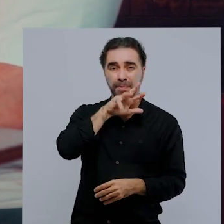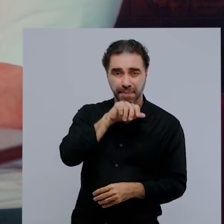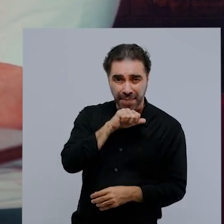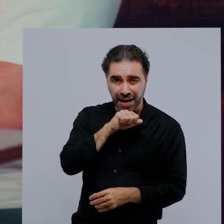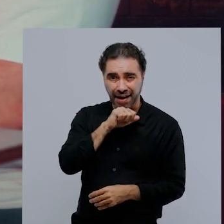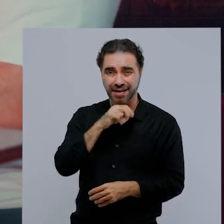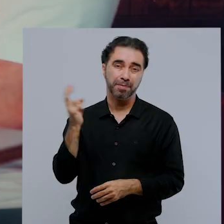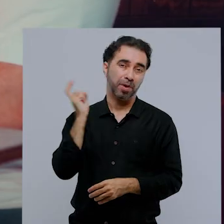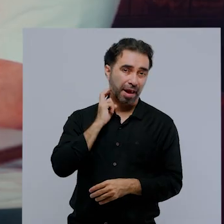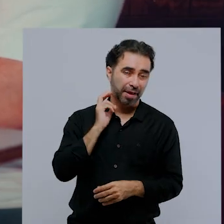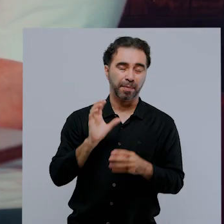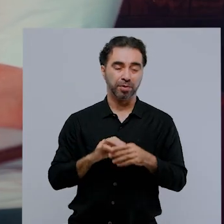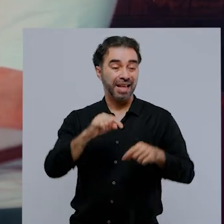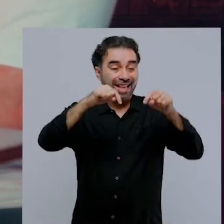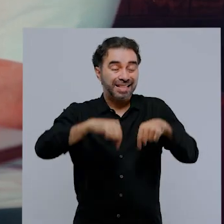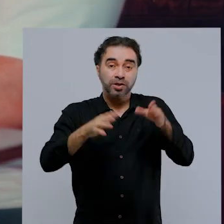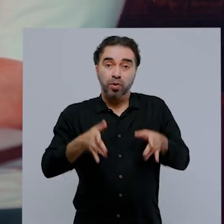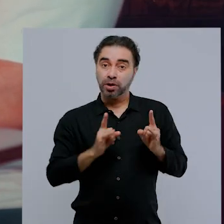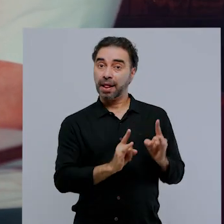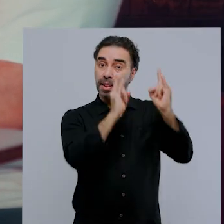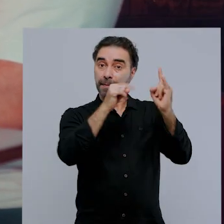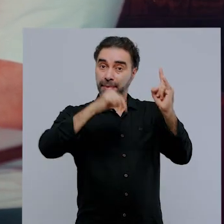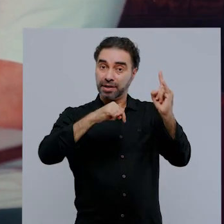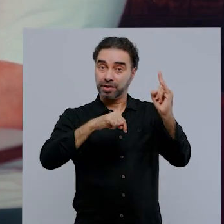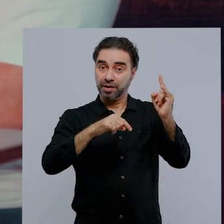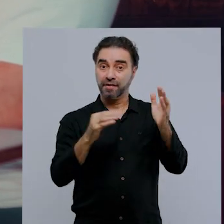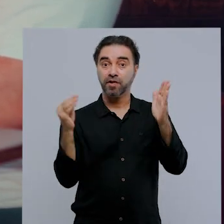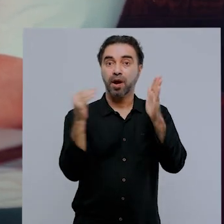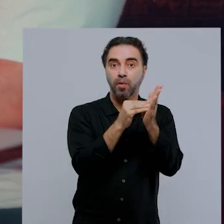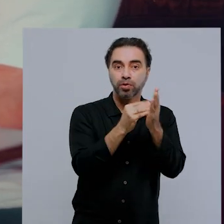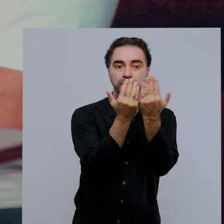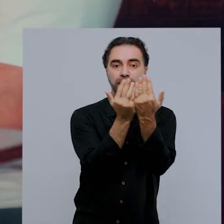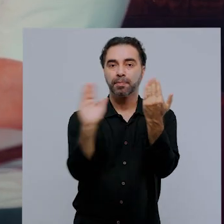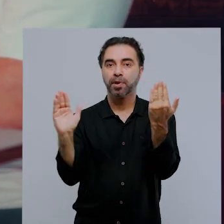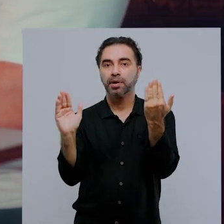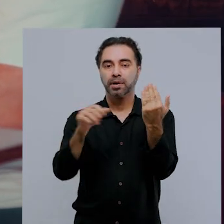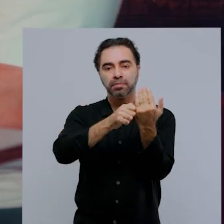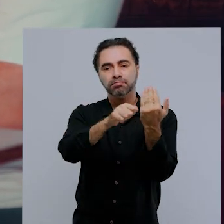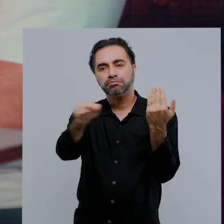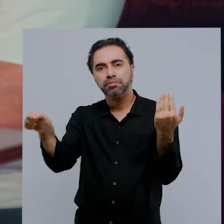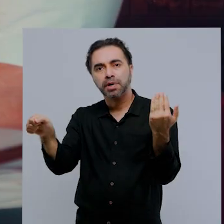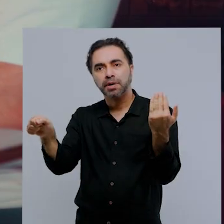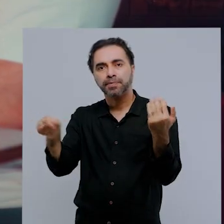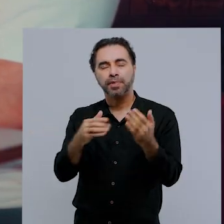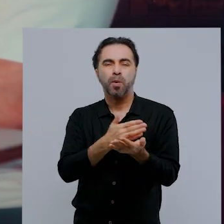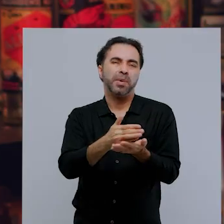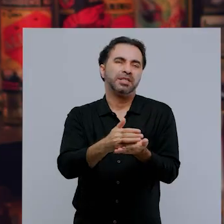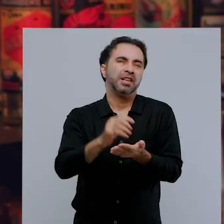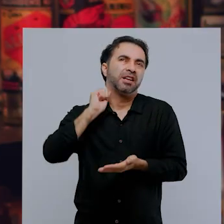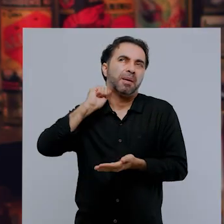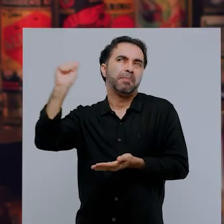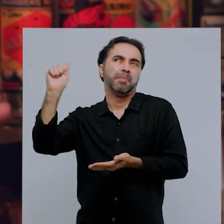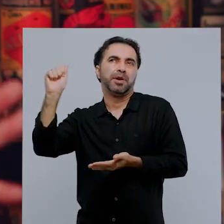nesse edifício onde a gente está hoje, foi a última porta que eu abri. Foi uma das últimas portas que eu abri. Eu comecei aqui em abril,